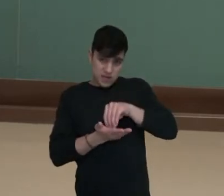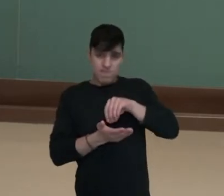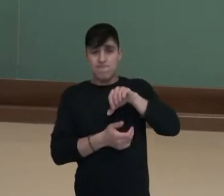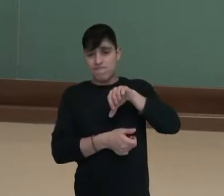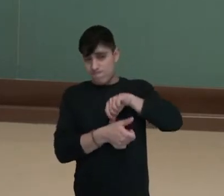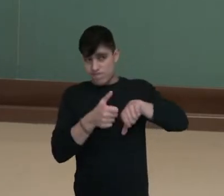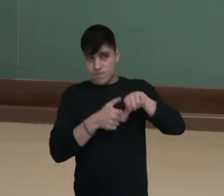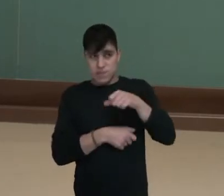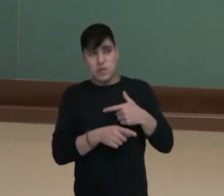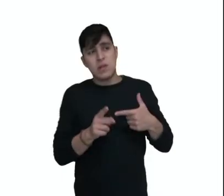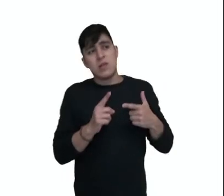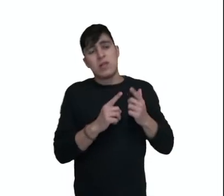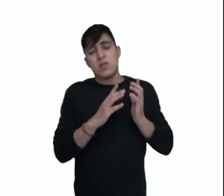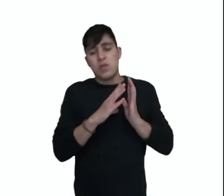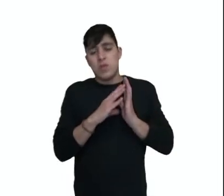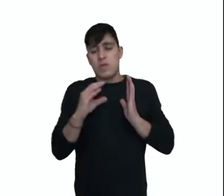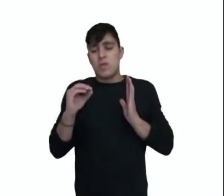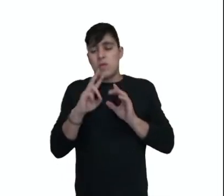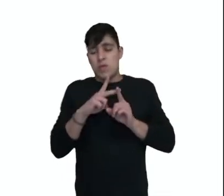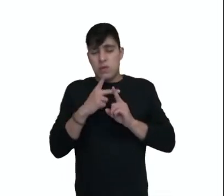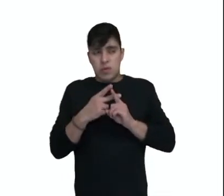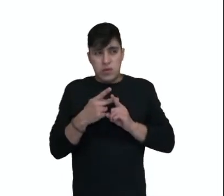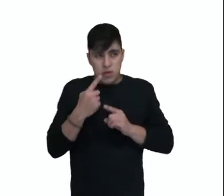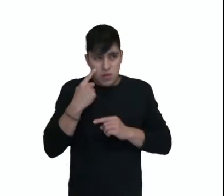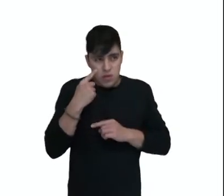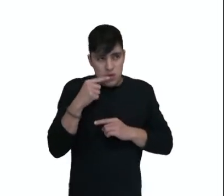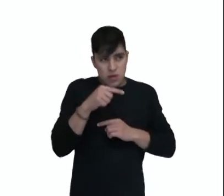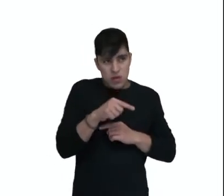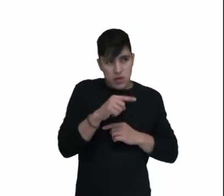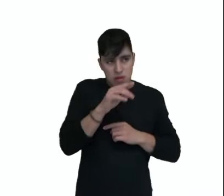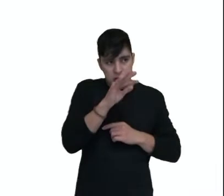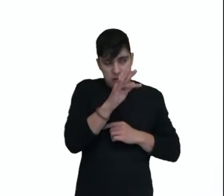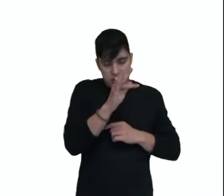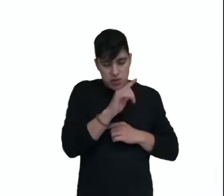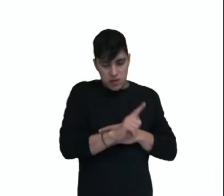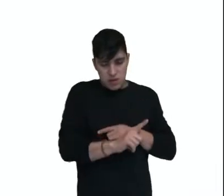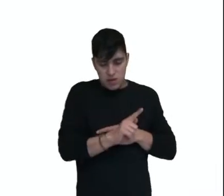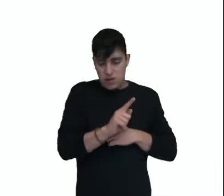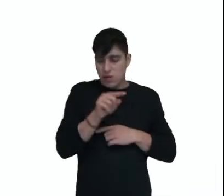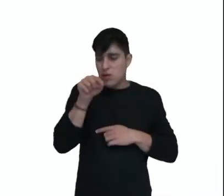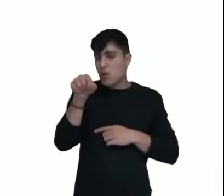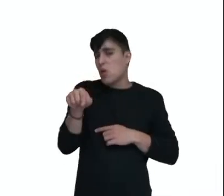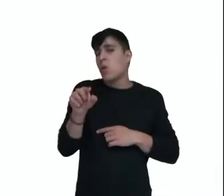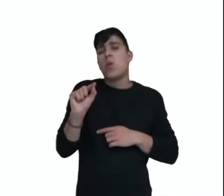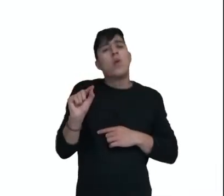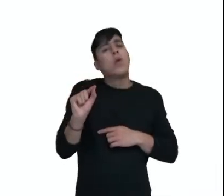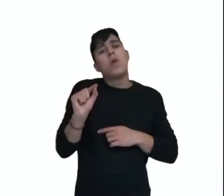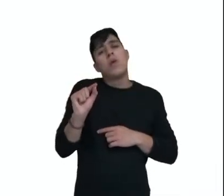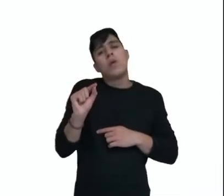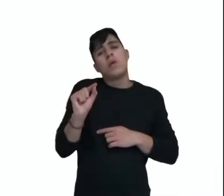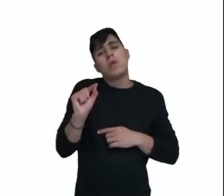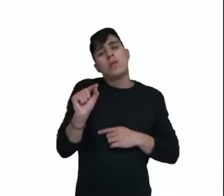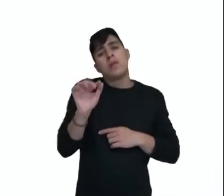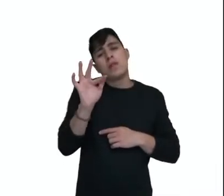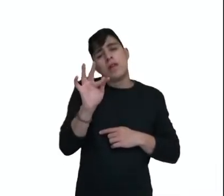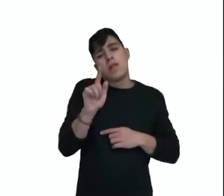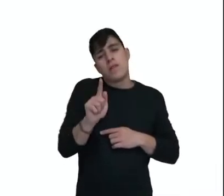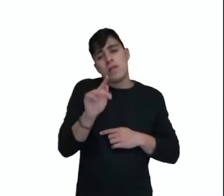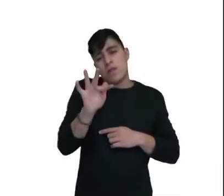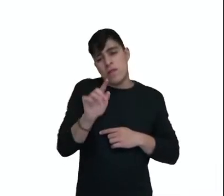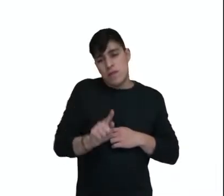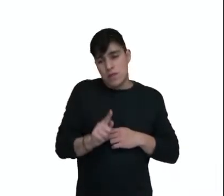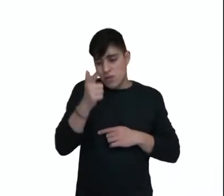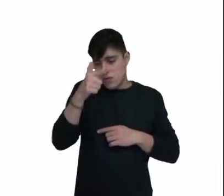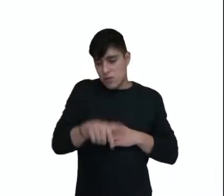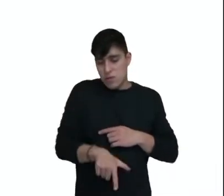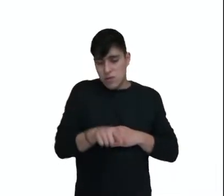aqui. Duplicação. Eu tenho aqui, olha, o gene F e o G. E nesse do lado eu tenho os dois aqui, ó. FG, FG de